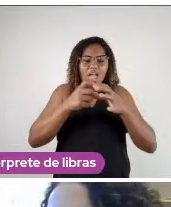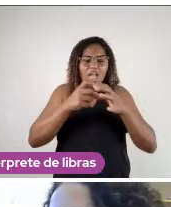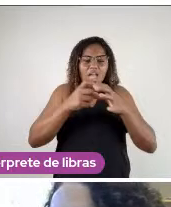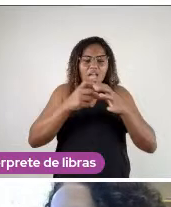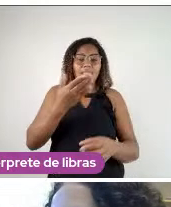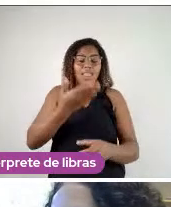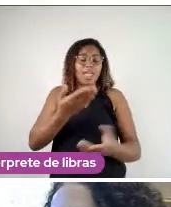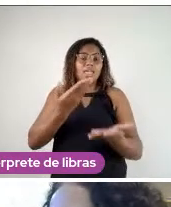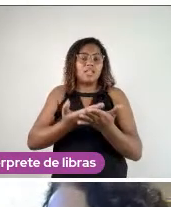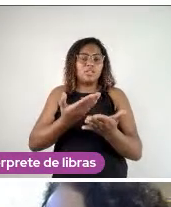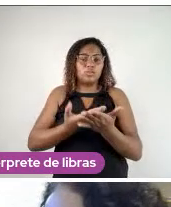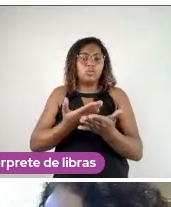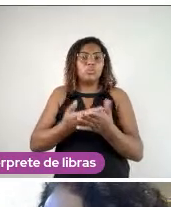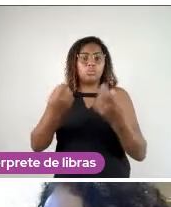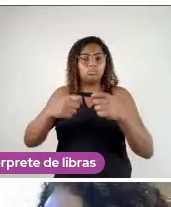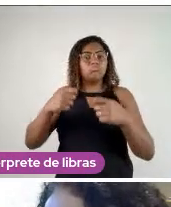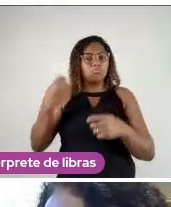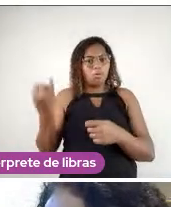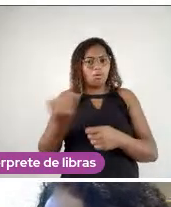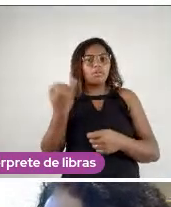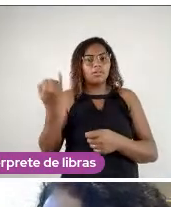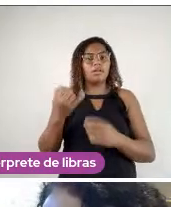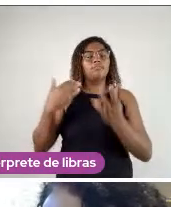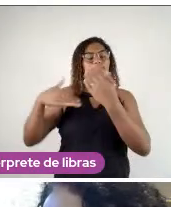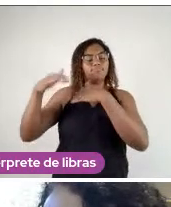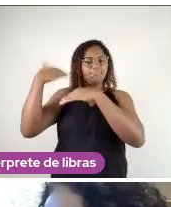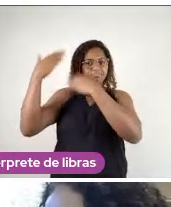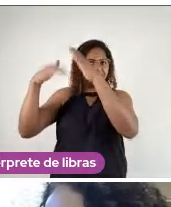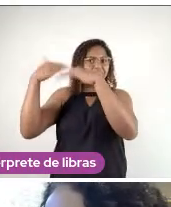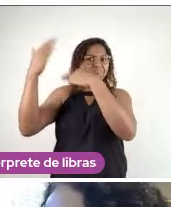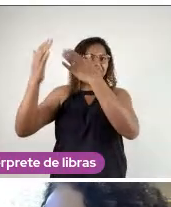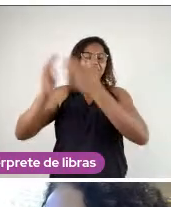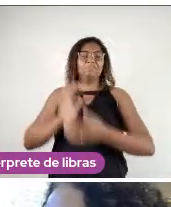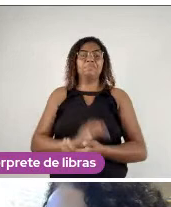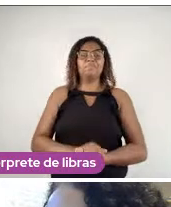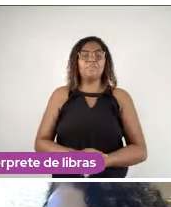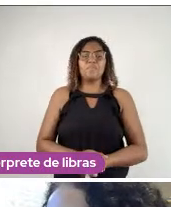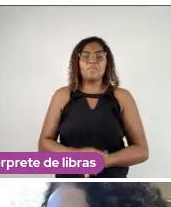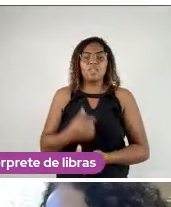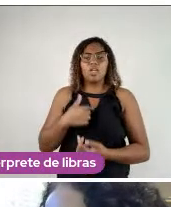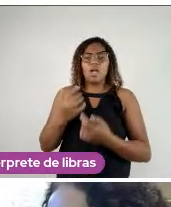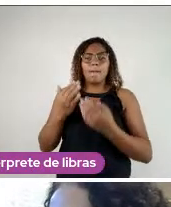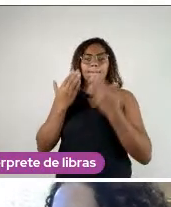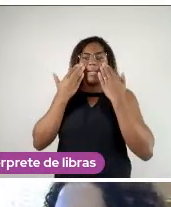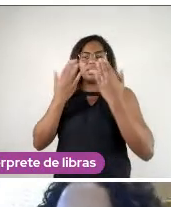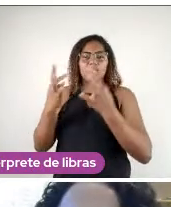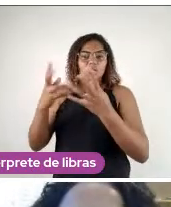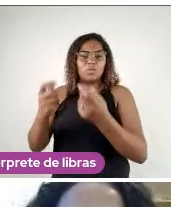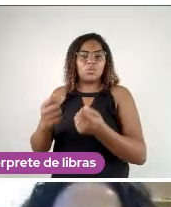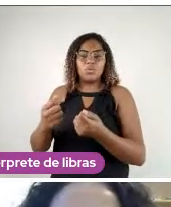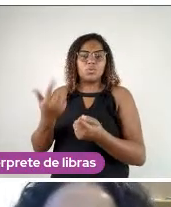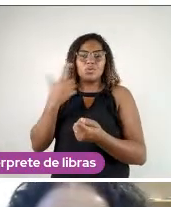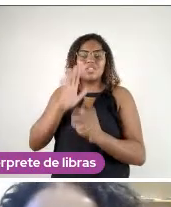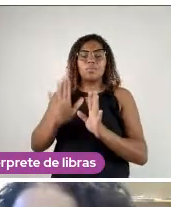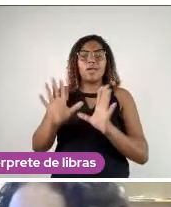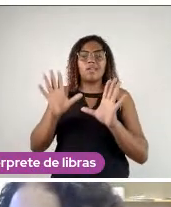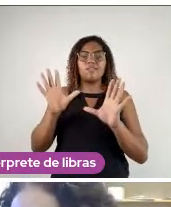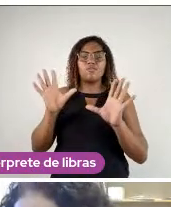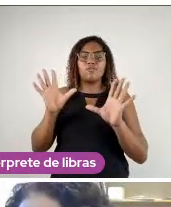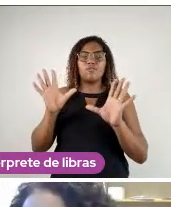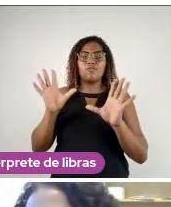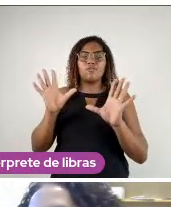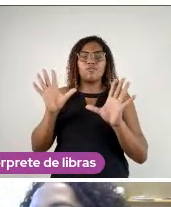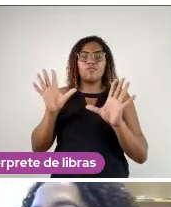estudo. Não vou conseguir botar tudo que eu ia apresentar, mas eu vou fechar com esse slide